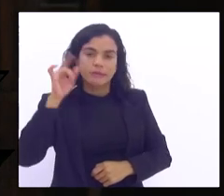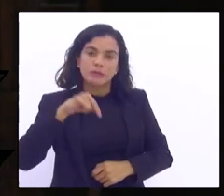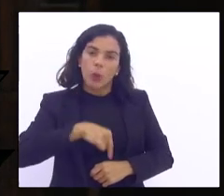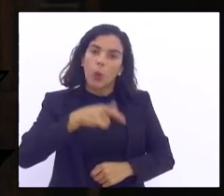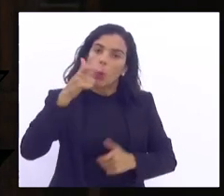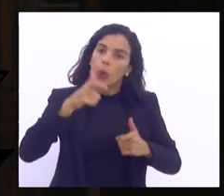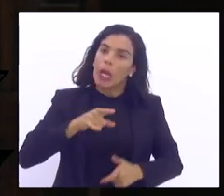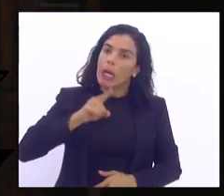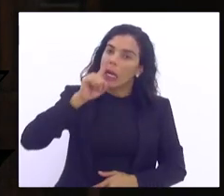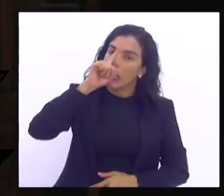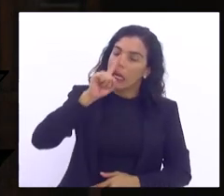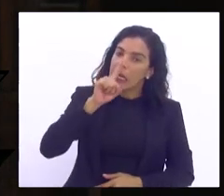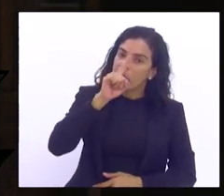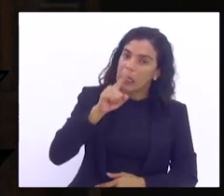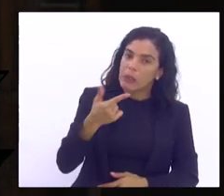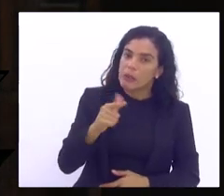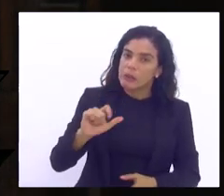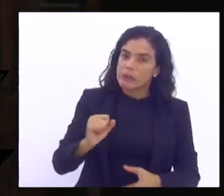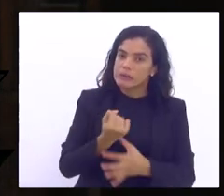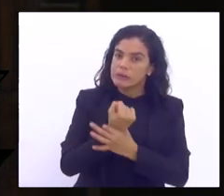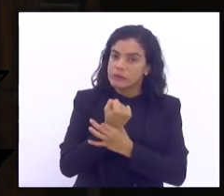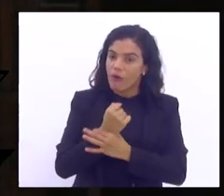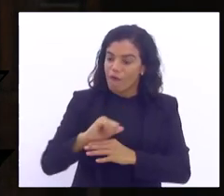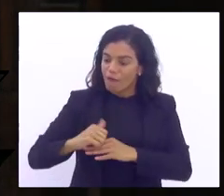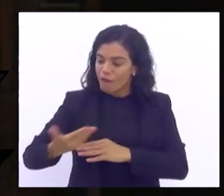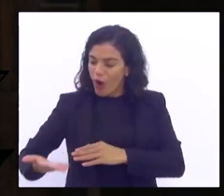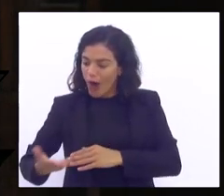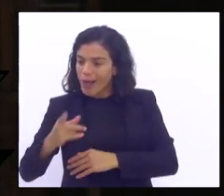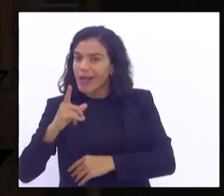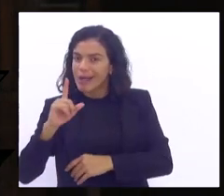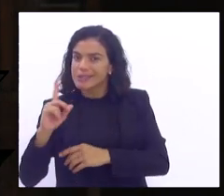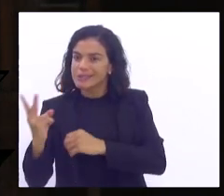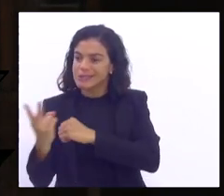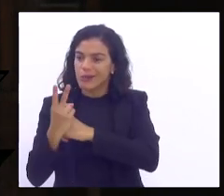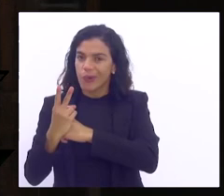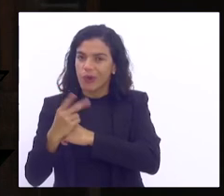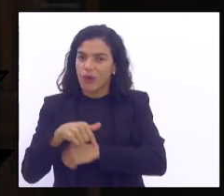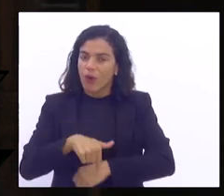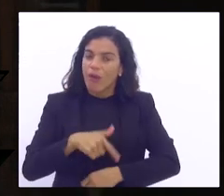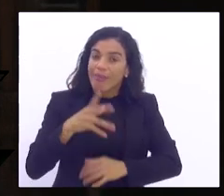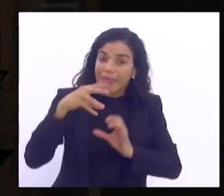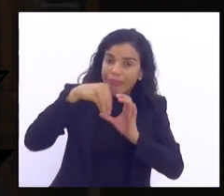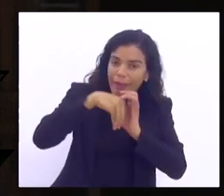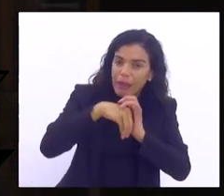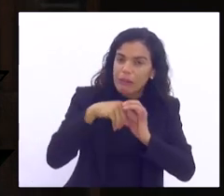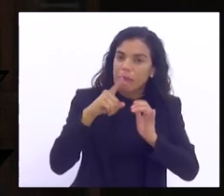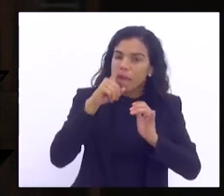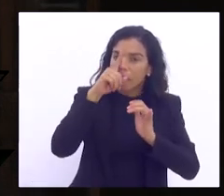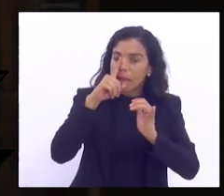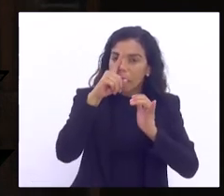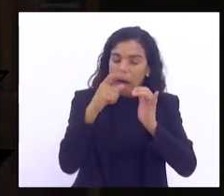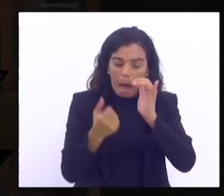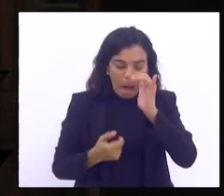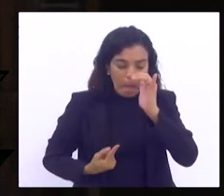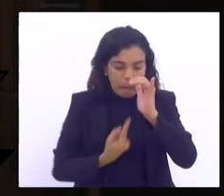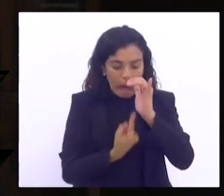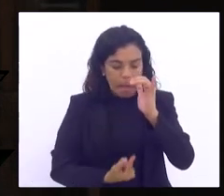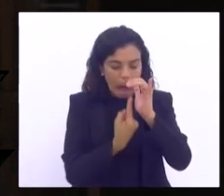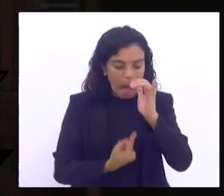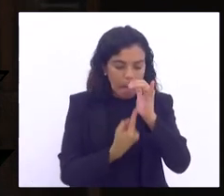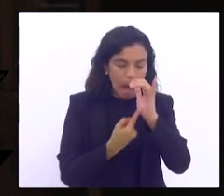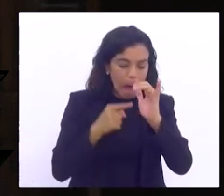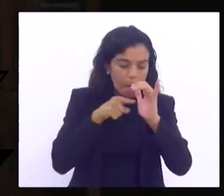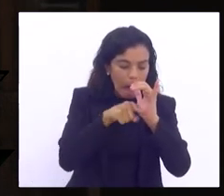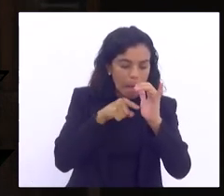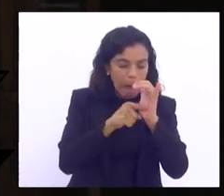arriscado. Fora dele se estaria seguro. Nele corre-se o risco de ser assassinado sem maiores problemas. É a lógica